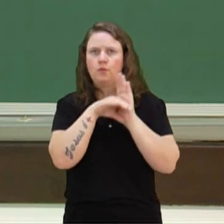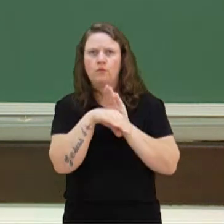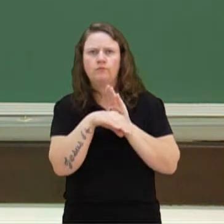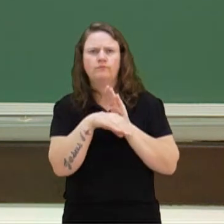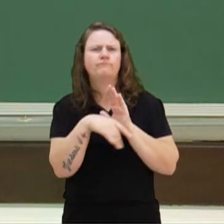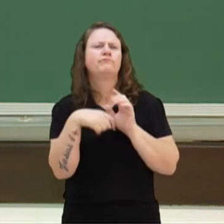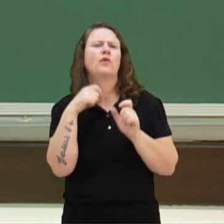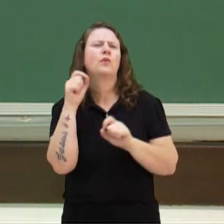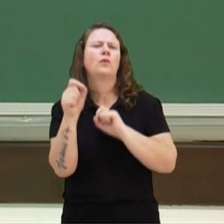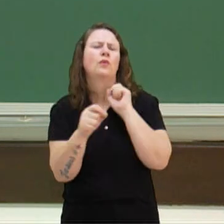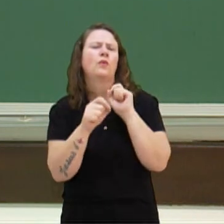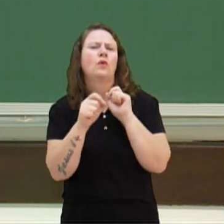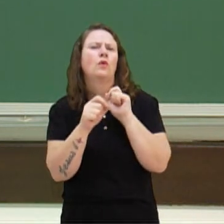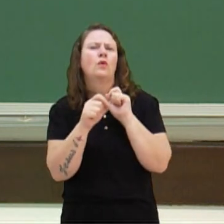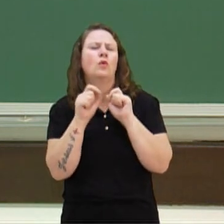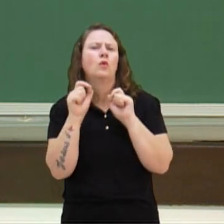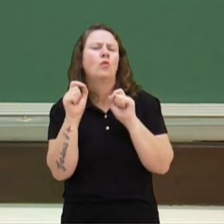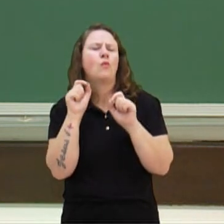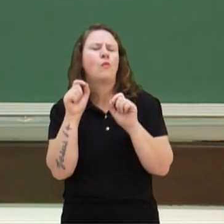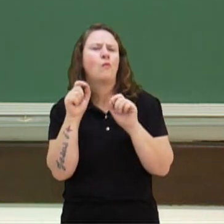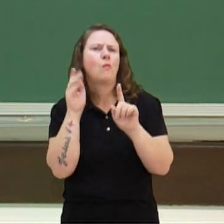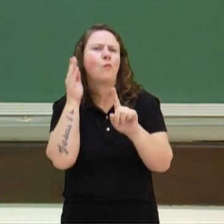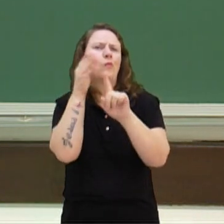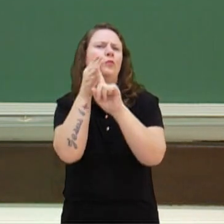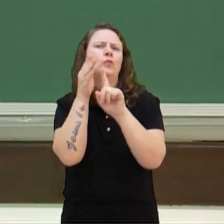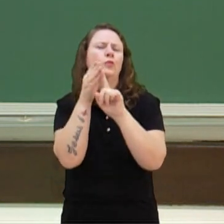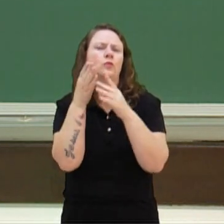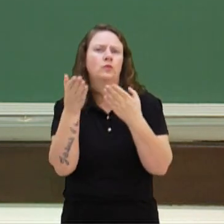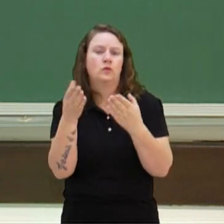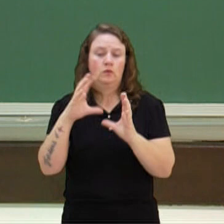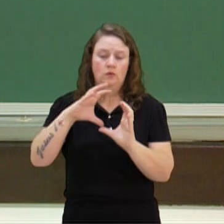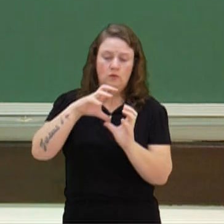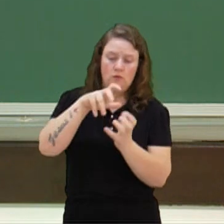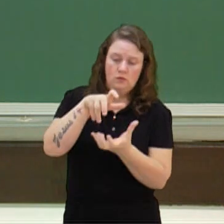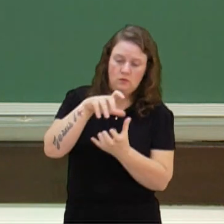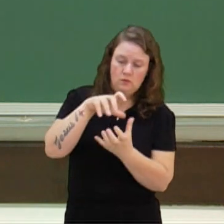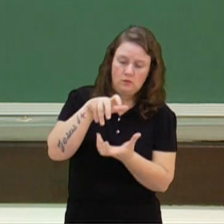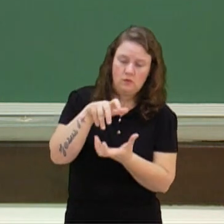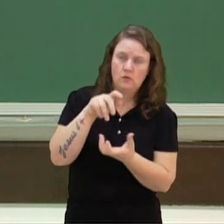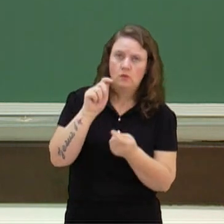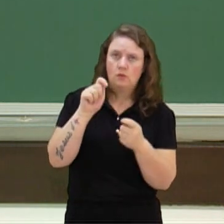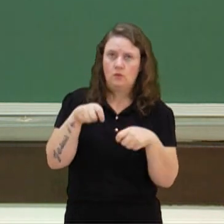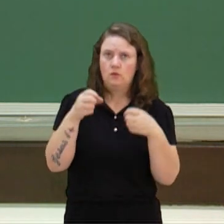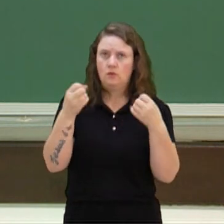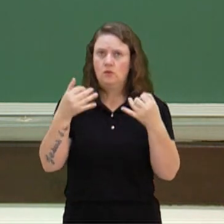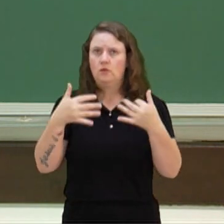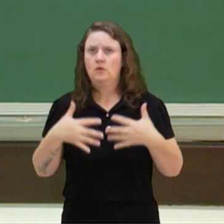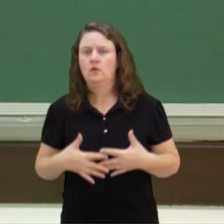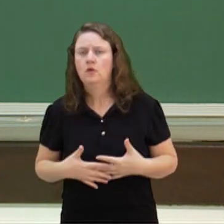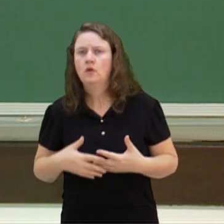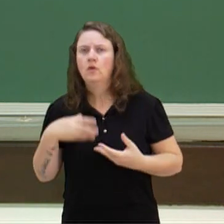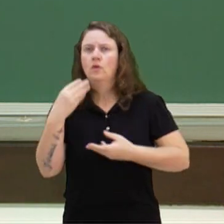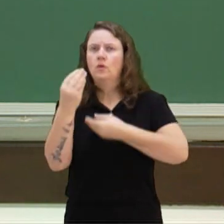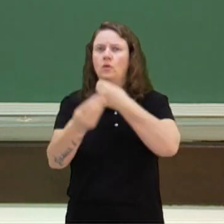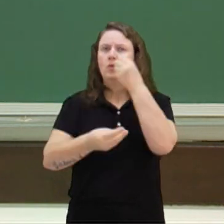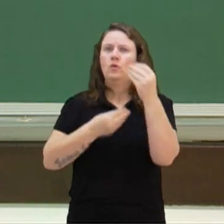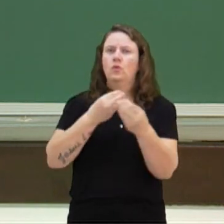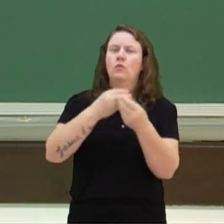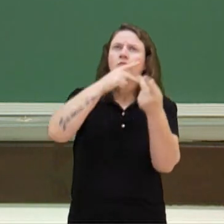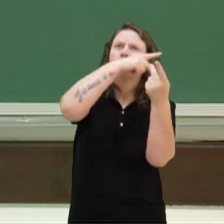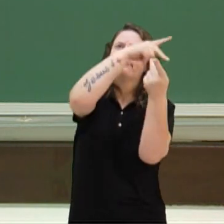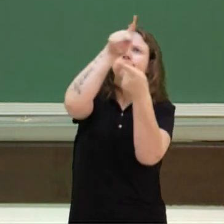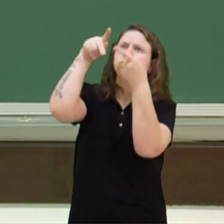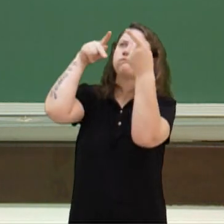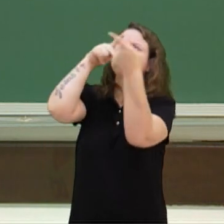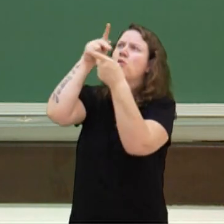minhas proposições? Sobre a Terra, no nosso mapa conceitual, foi falado sobre como ela está situada no espaço,